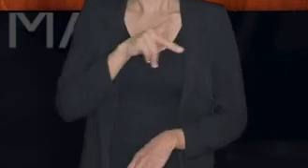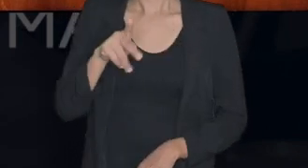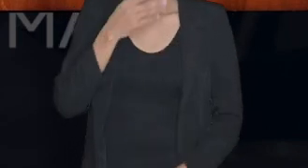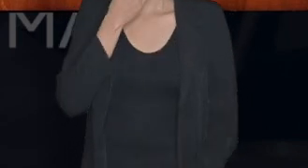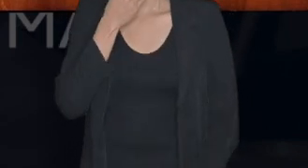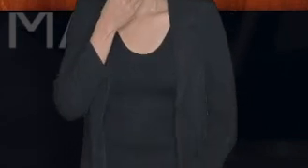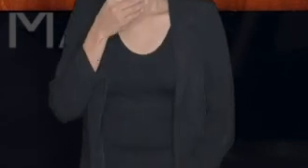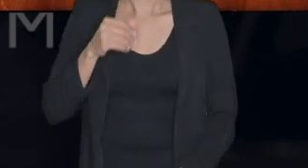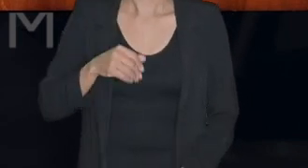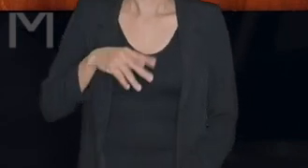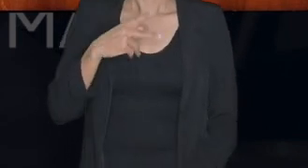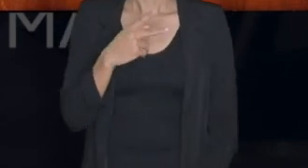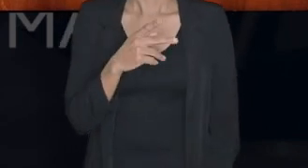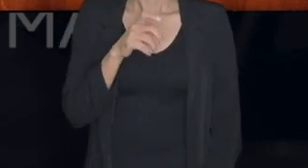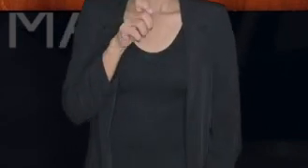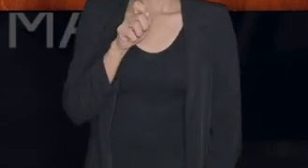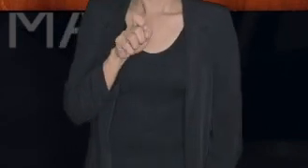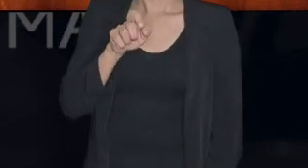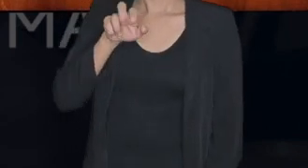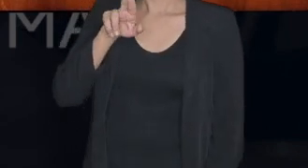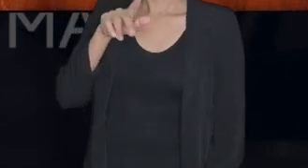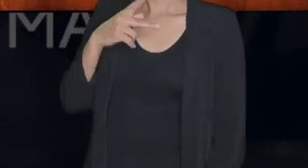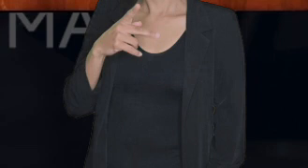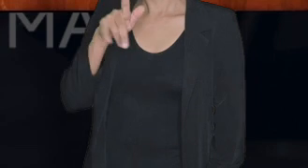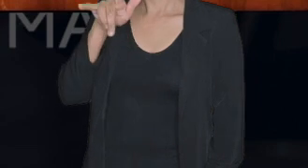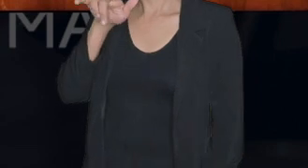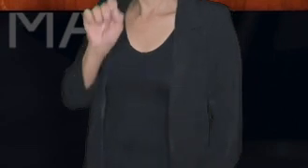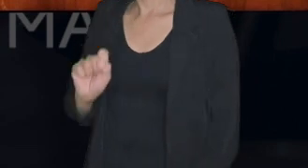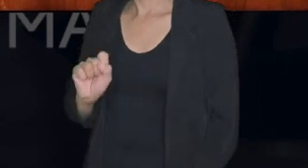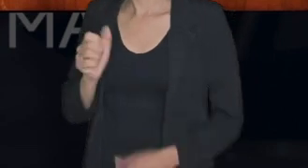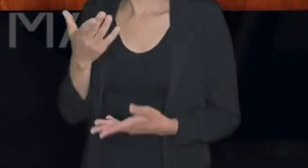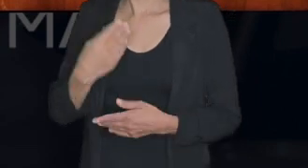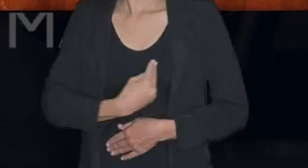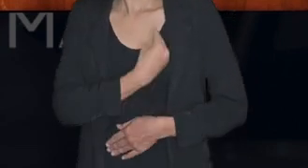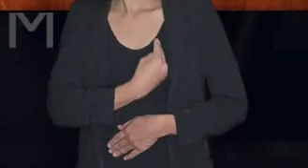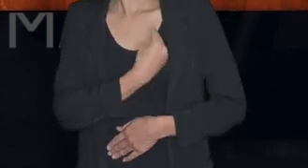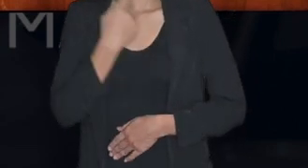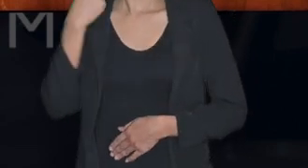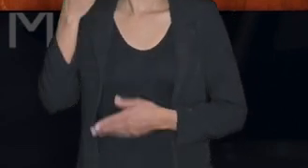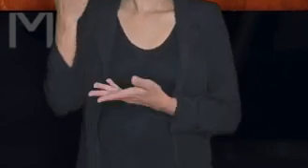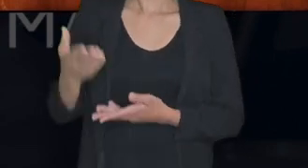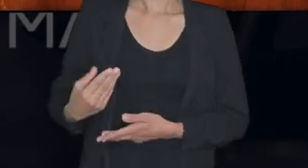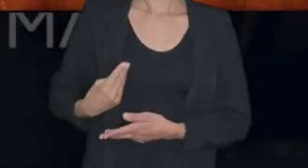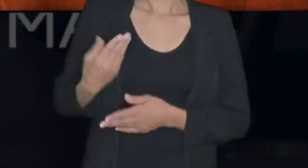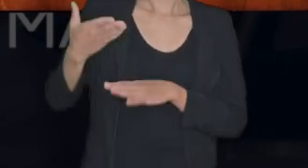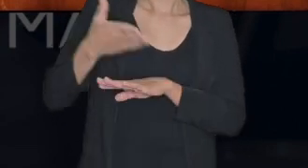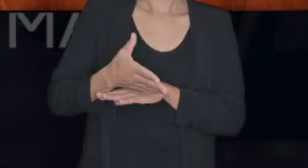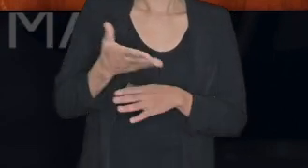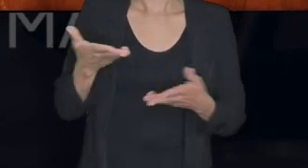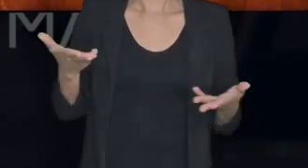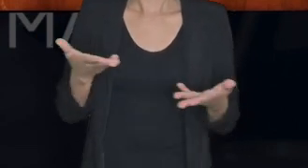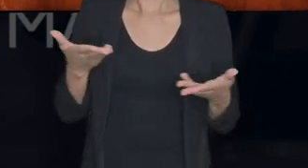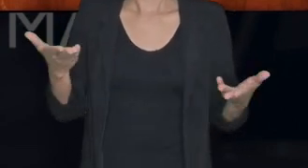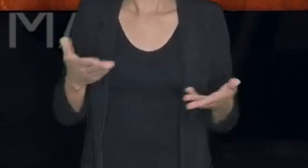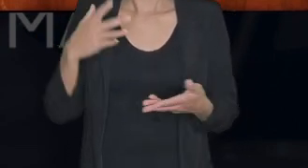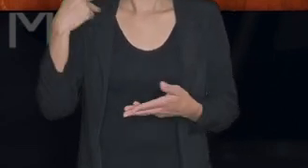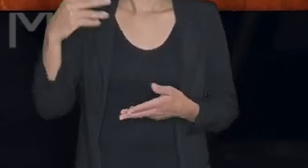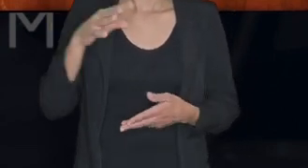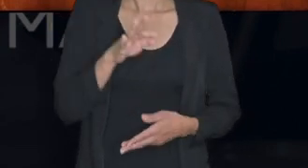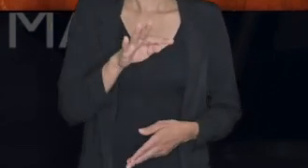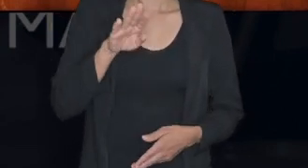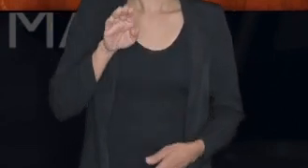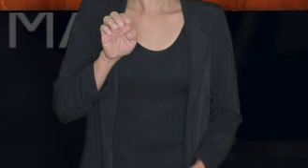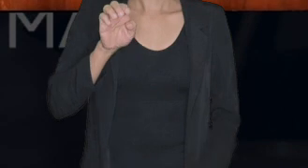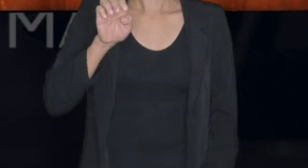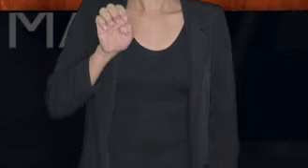Costa Benício, que muito nos honra aqui com a sua presença. Ele é tabelião titulado cartório do primeiro ofício